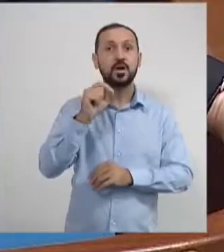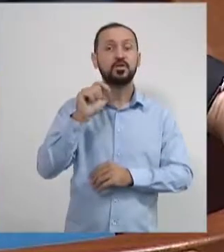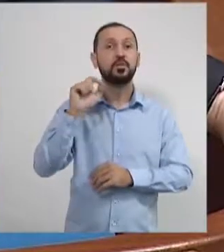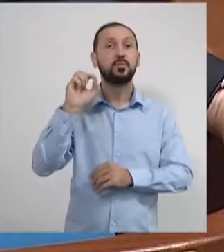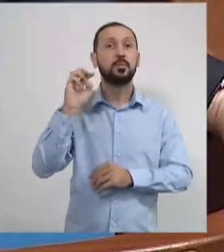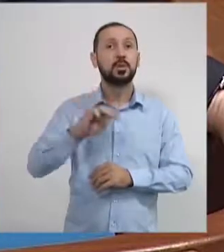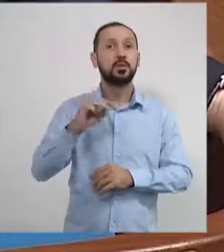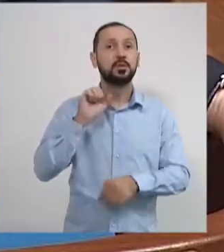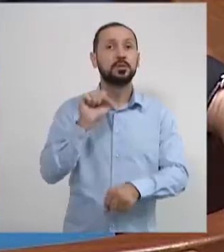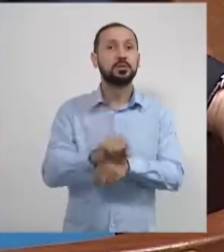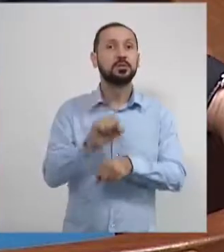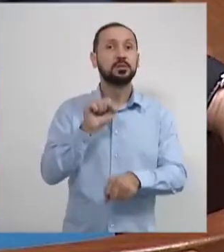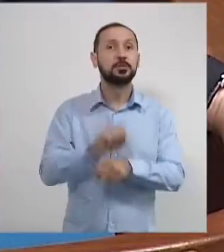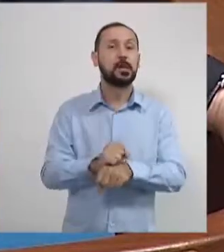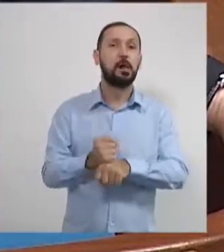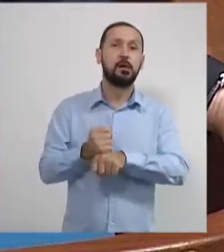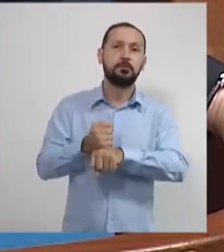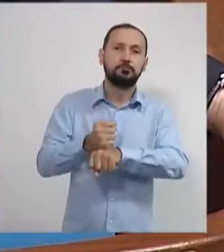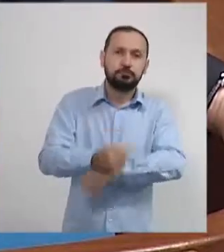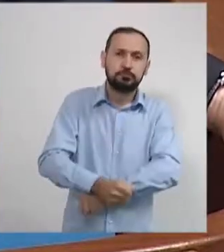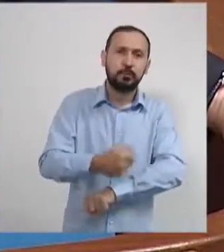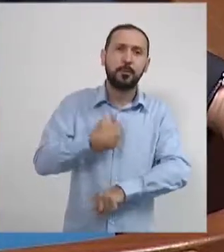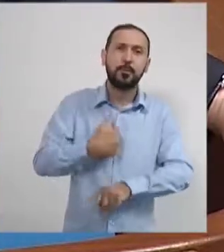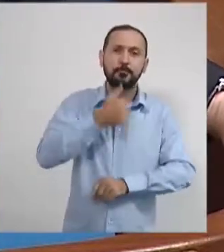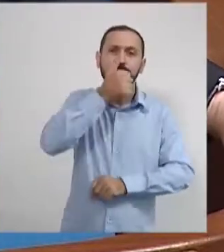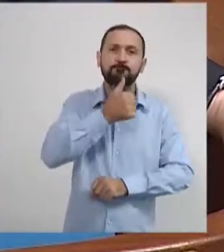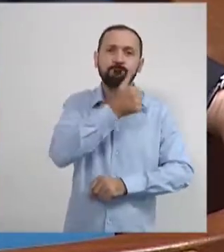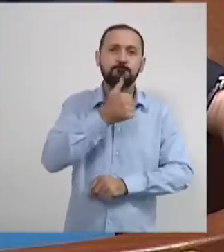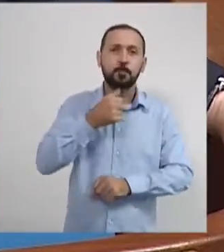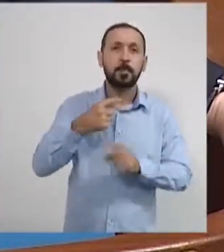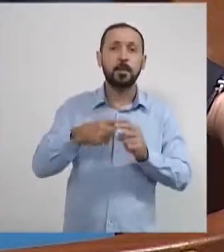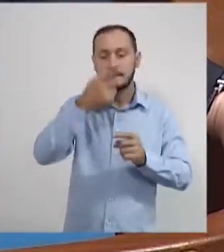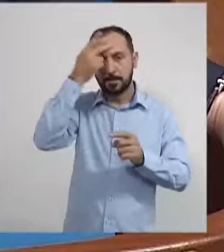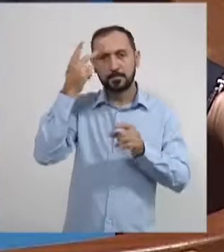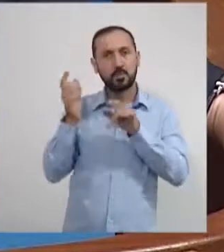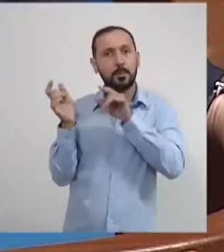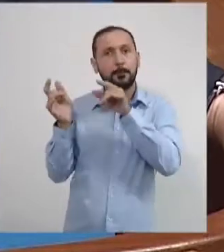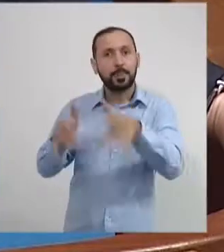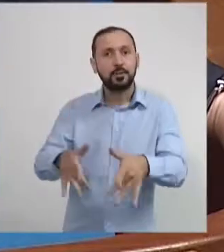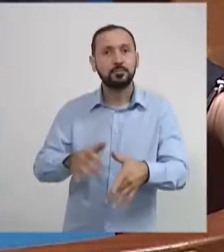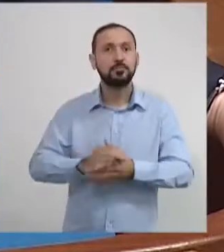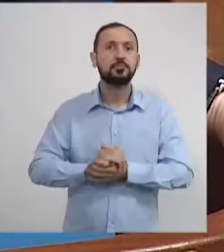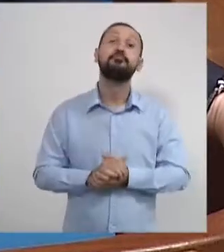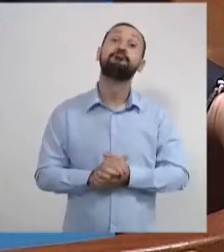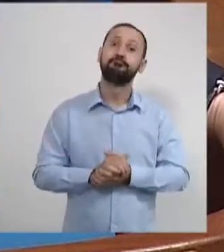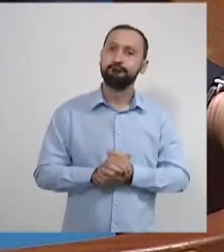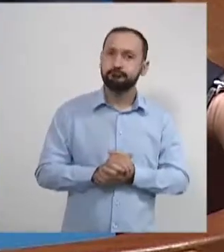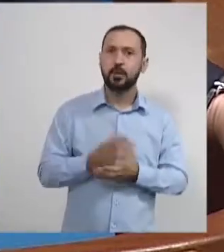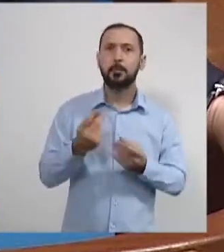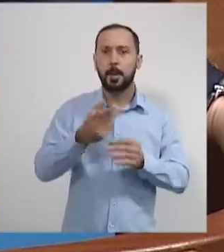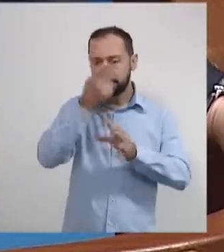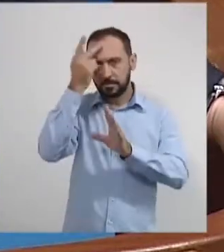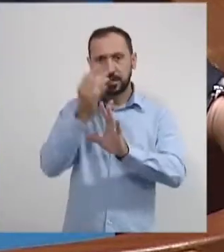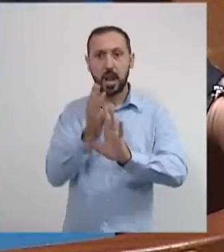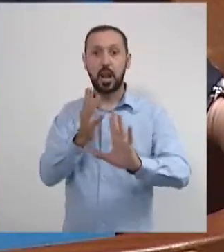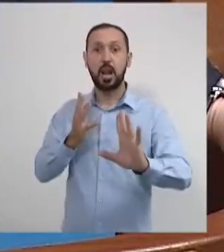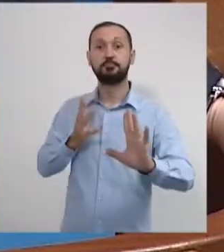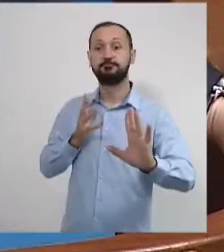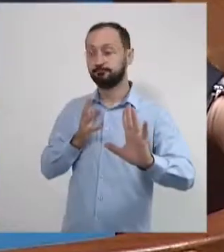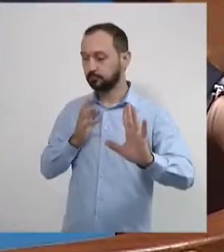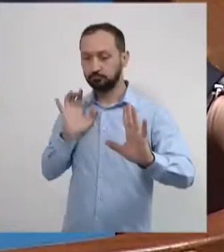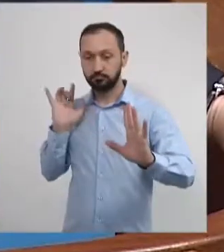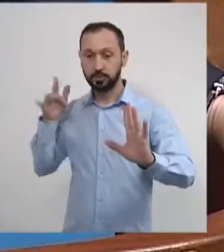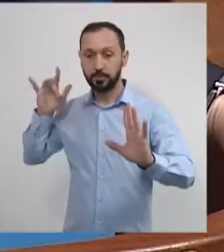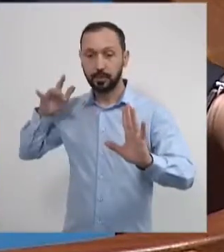fila. Persistência, determinação, porque senão a pessoa desiste. E muitas pessoas